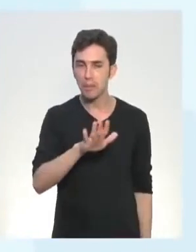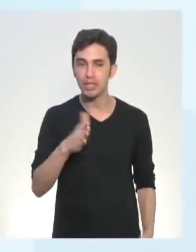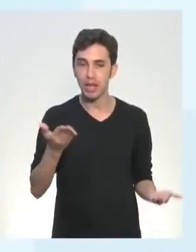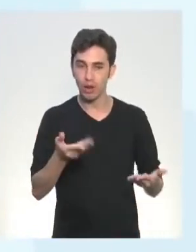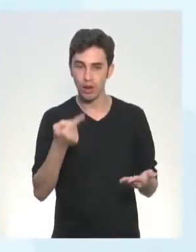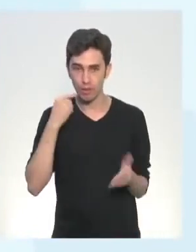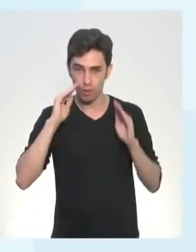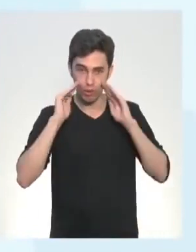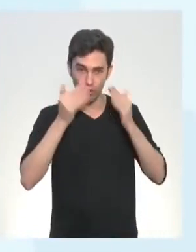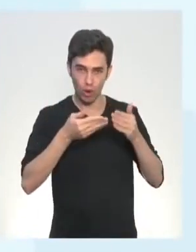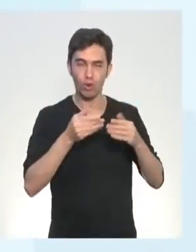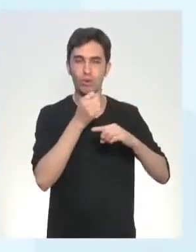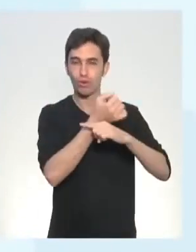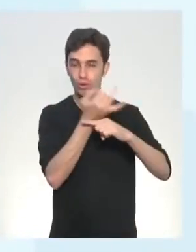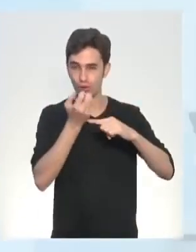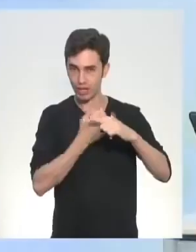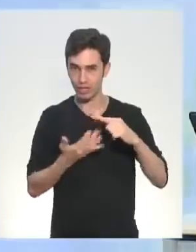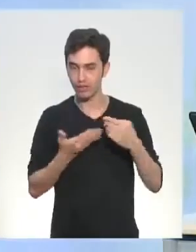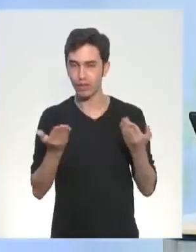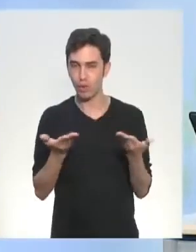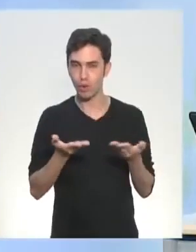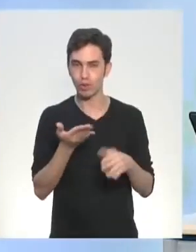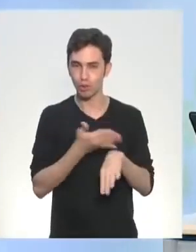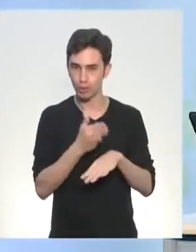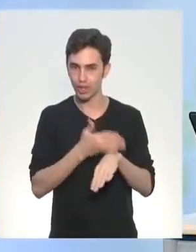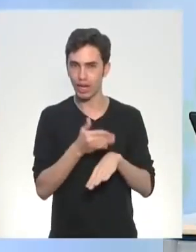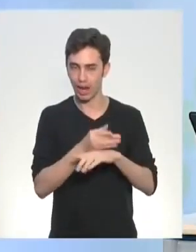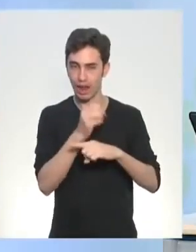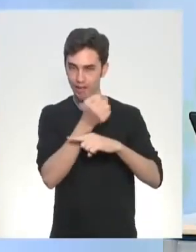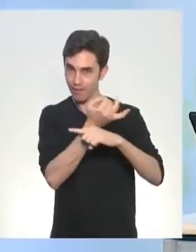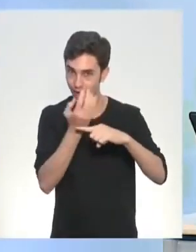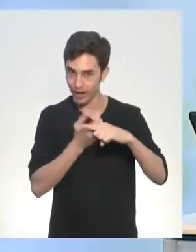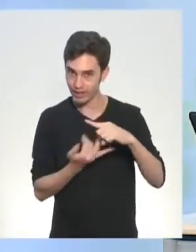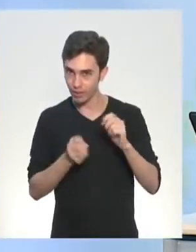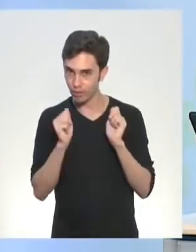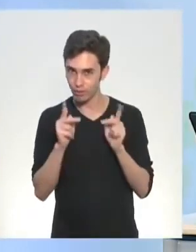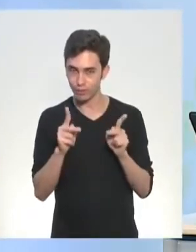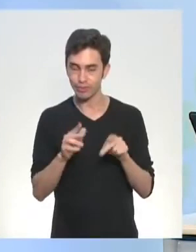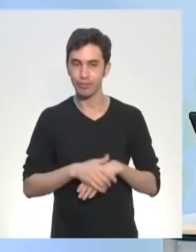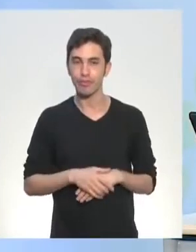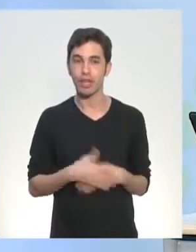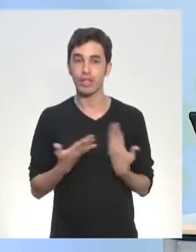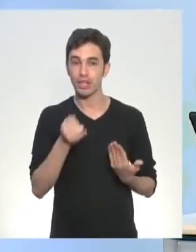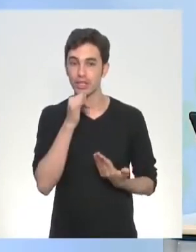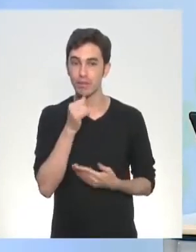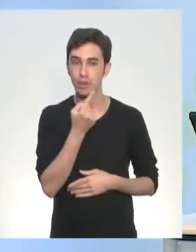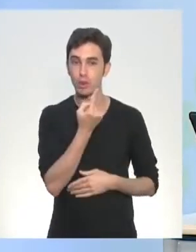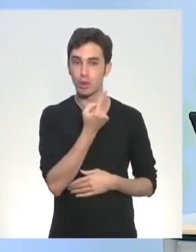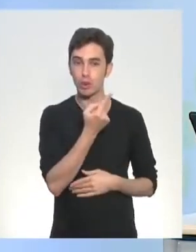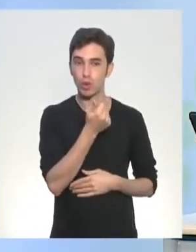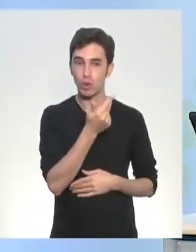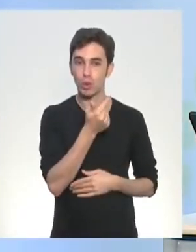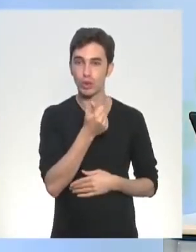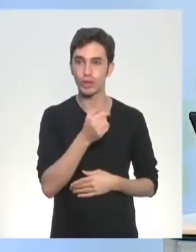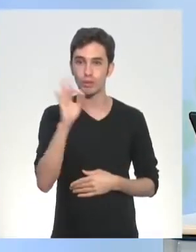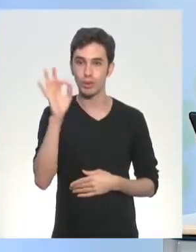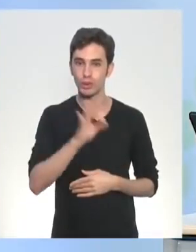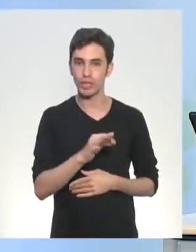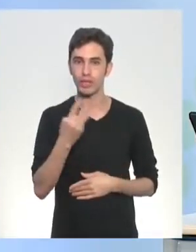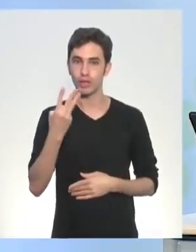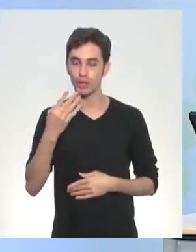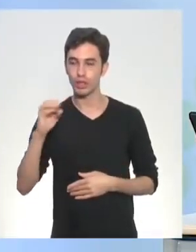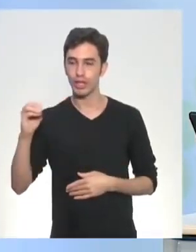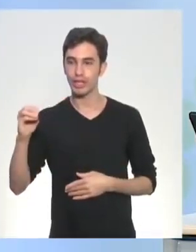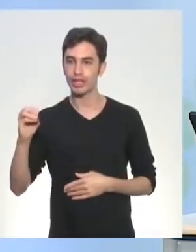de 300, é isso que ele quer calcular. Então, imagina que você tem R$300 e você quer 12% desses R$300. Você fala, como eu faço